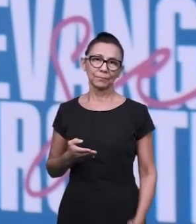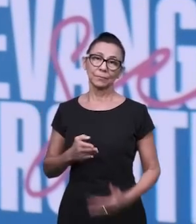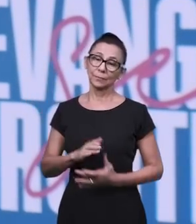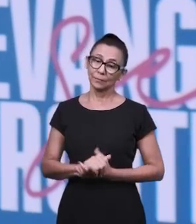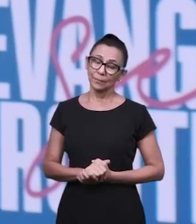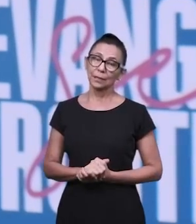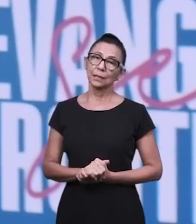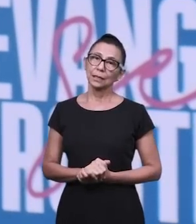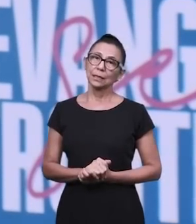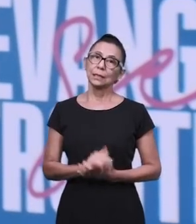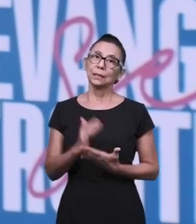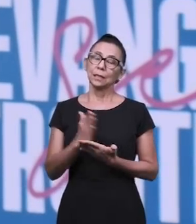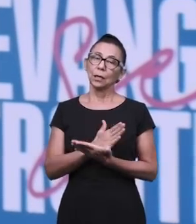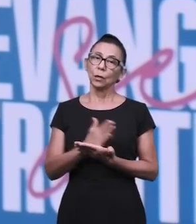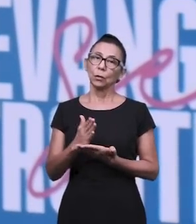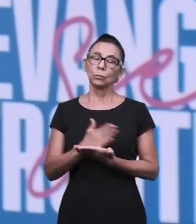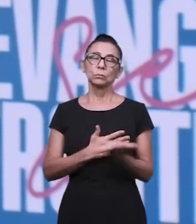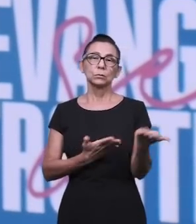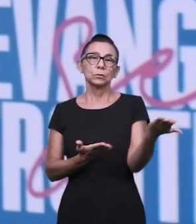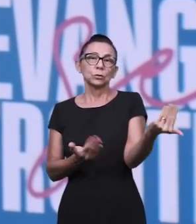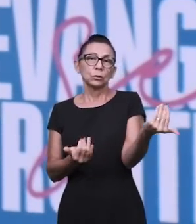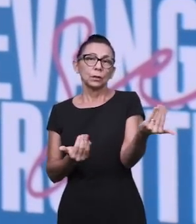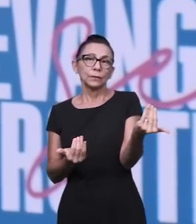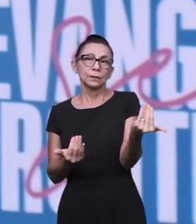jovens entrarem para a faculdade como servos